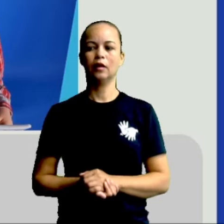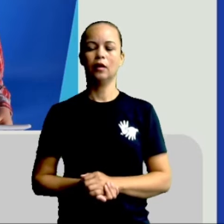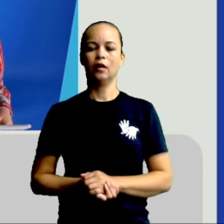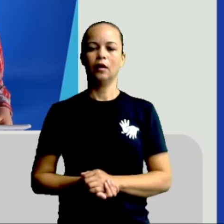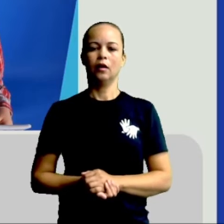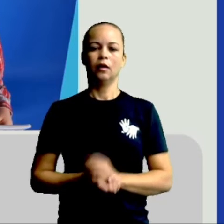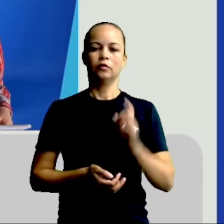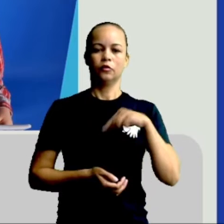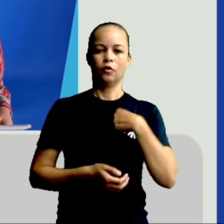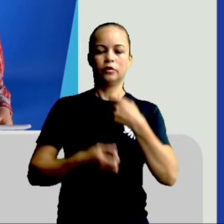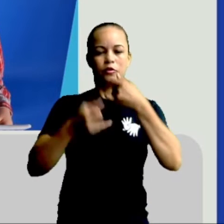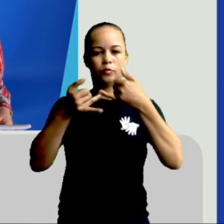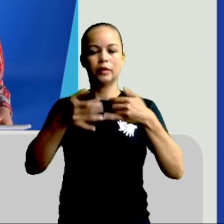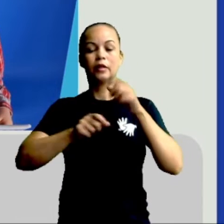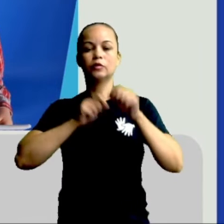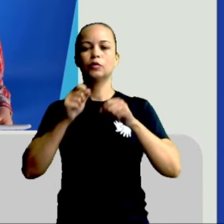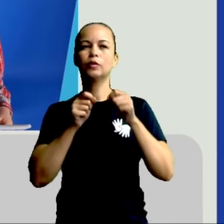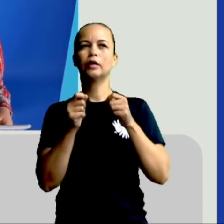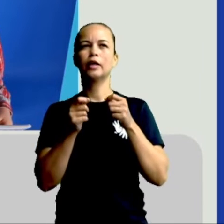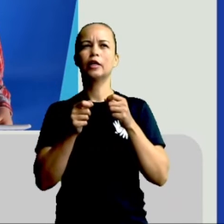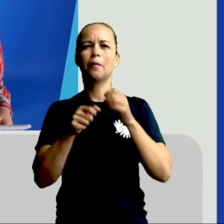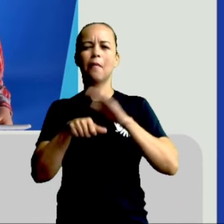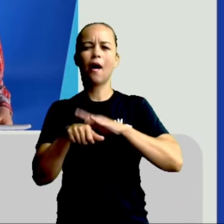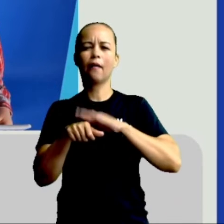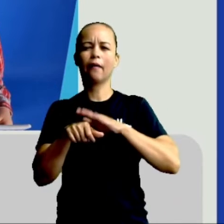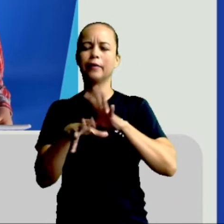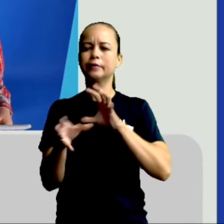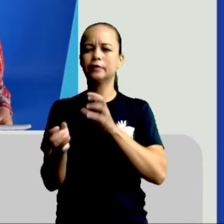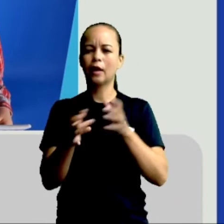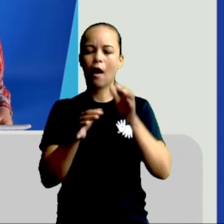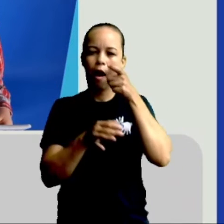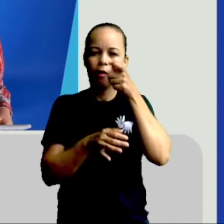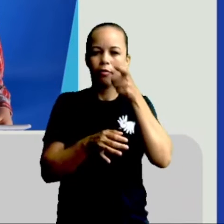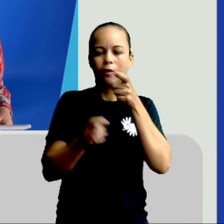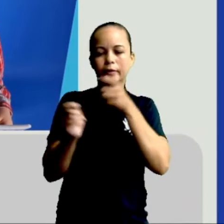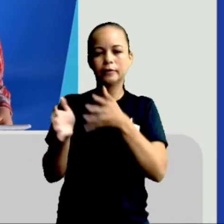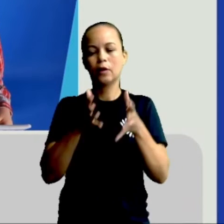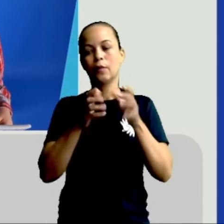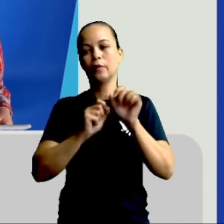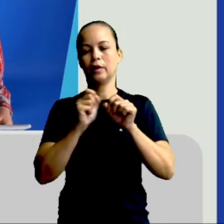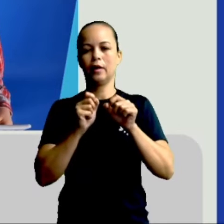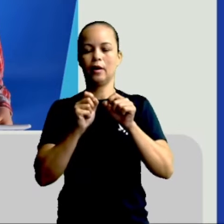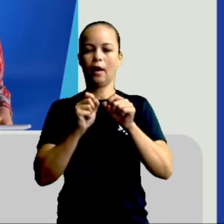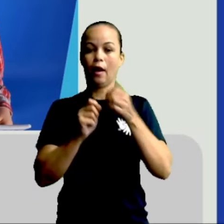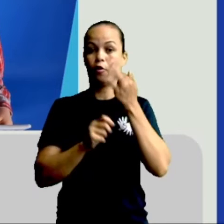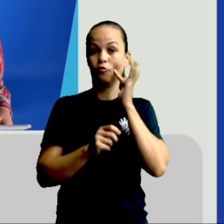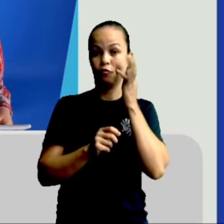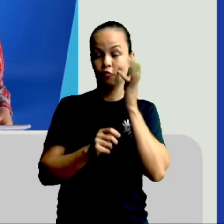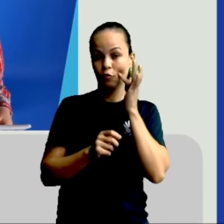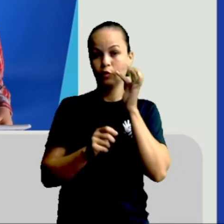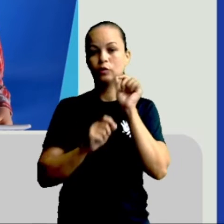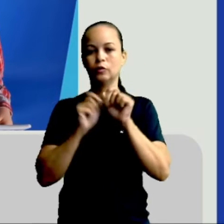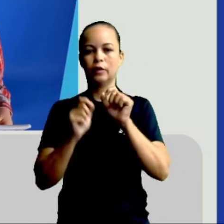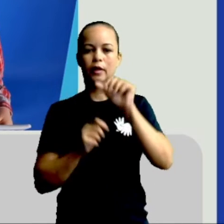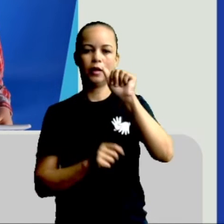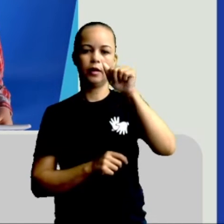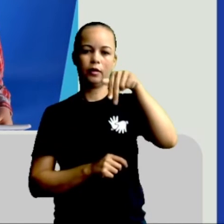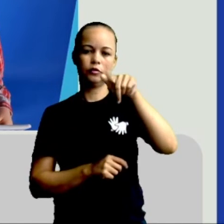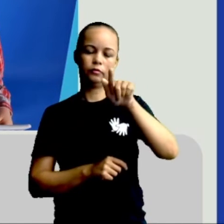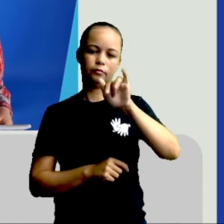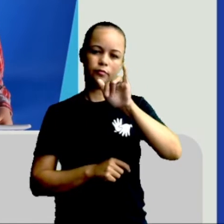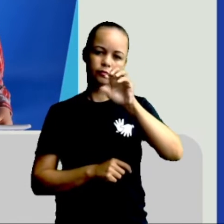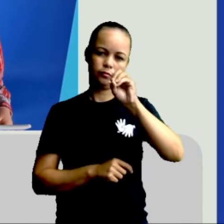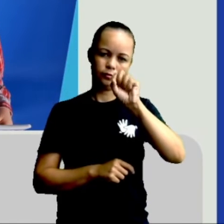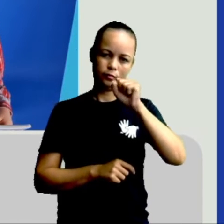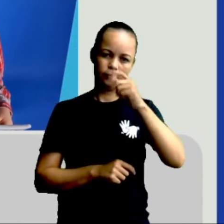características marcantes que chamam a atenção e saltam aos olhos é a presença do fruto nas angiospermas. E a gente